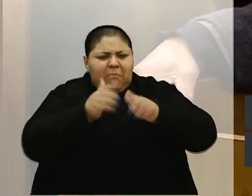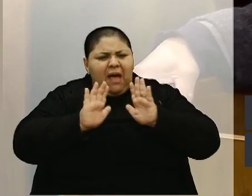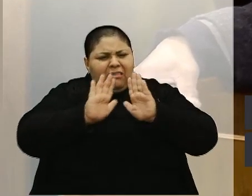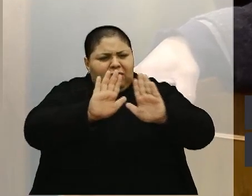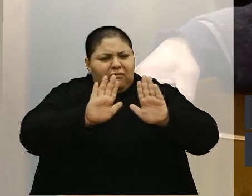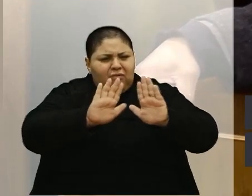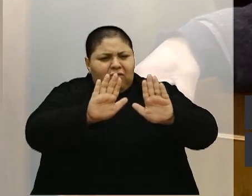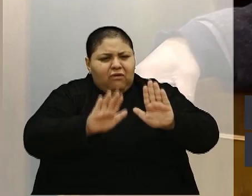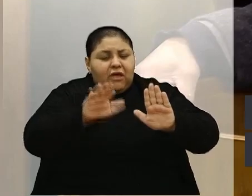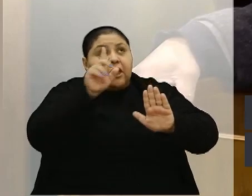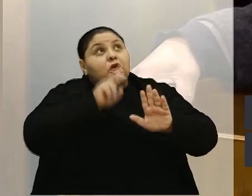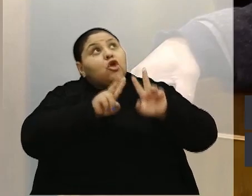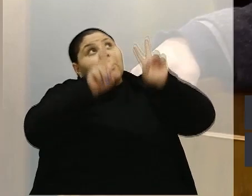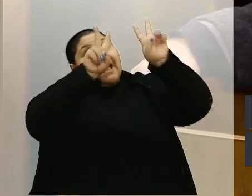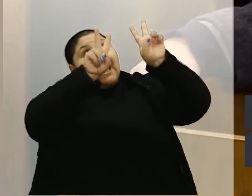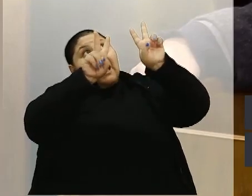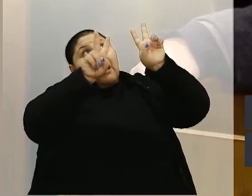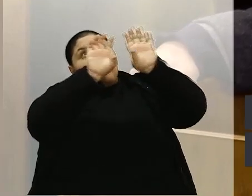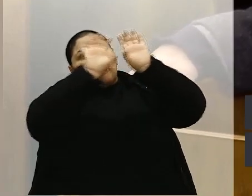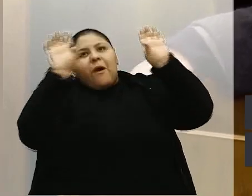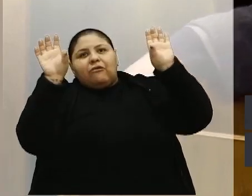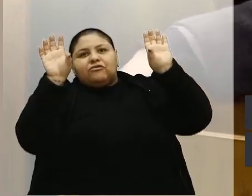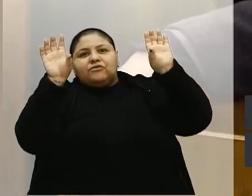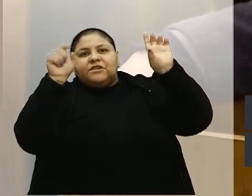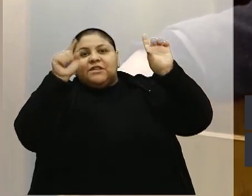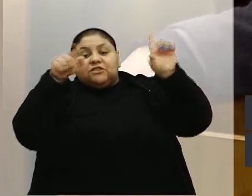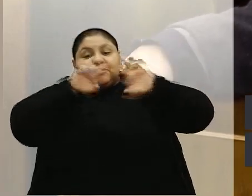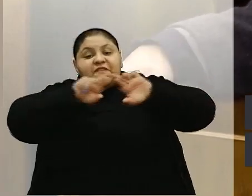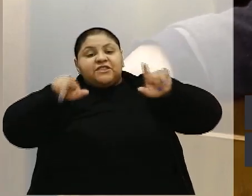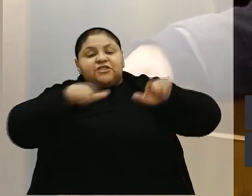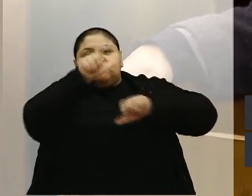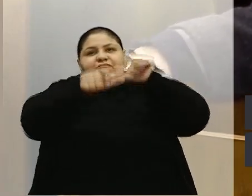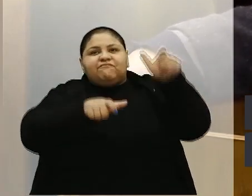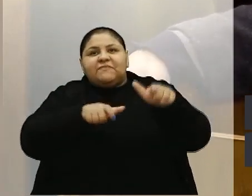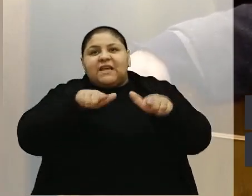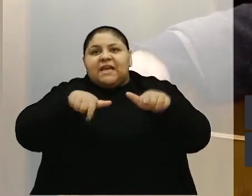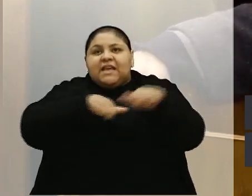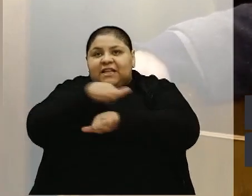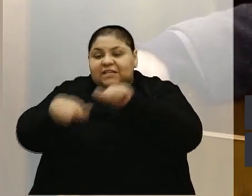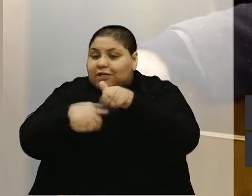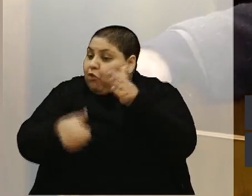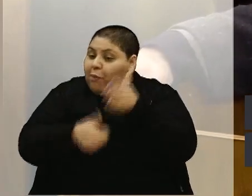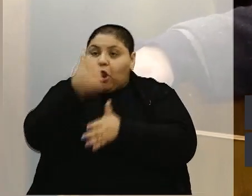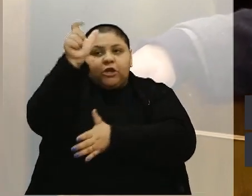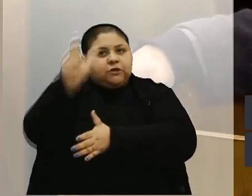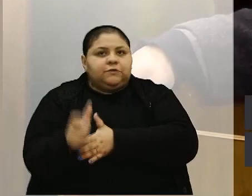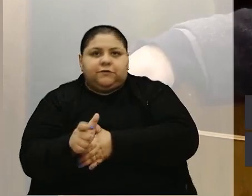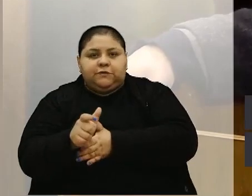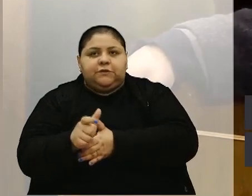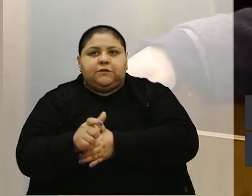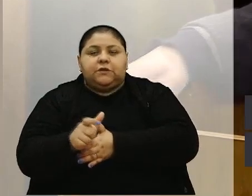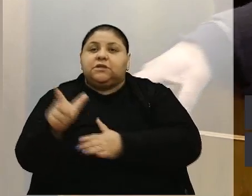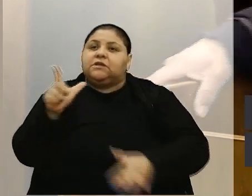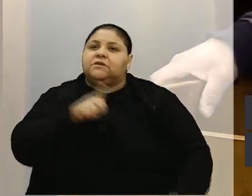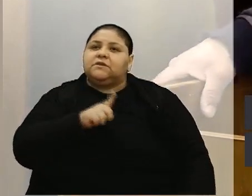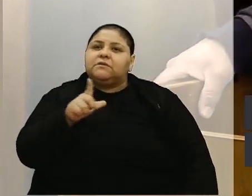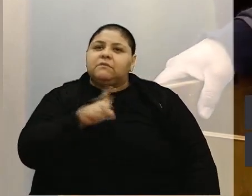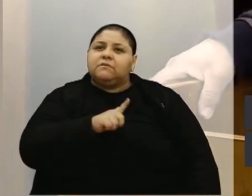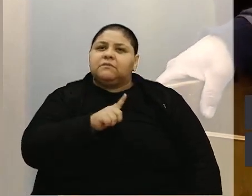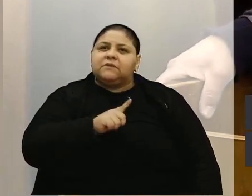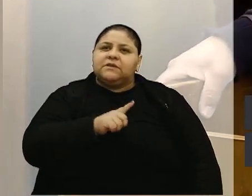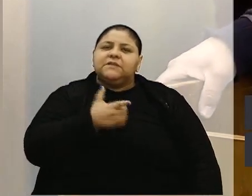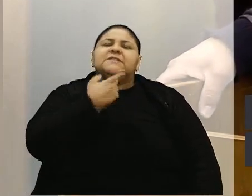a diferença das pessoas. É isso que transforma as pessoas em melhores pessoas, quando elas têm